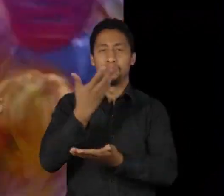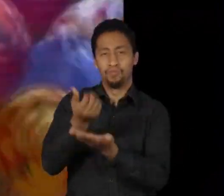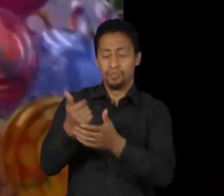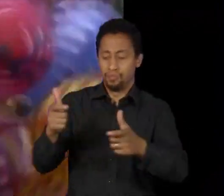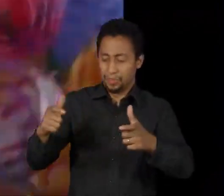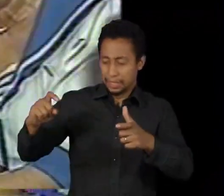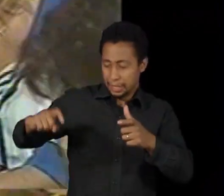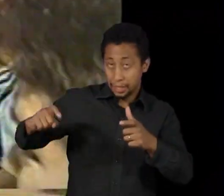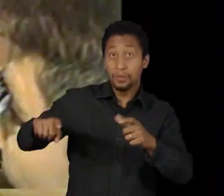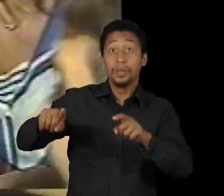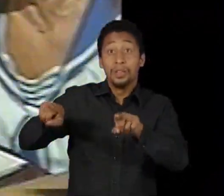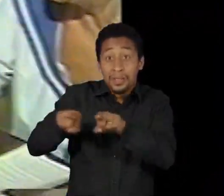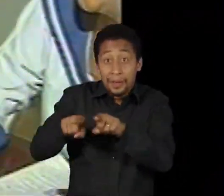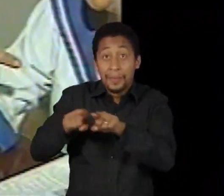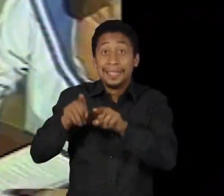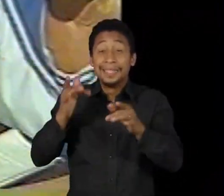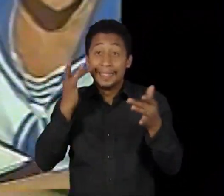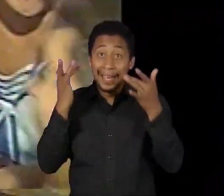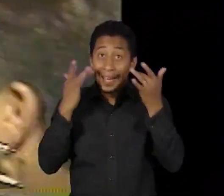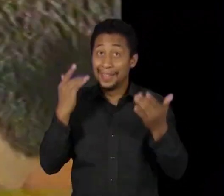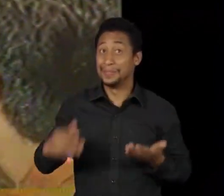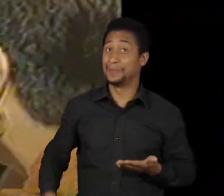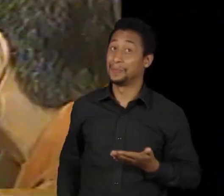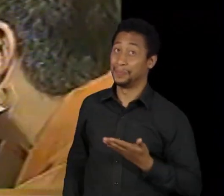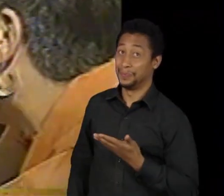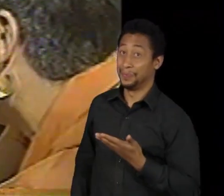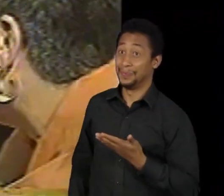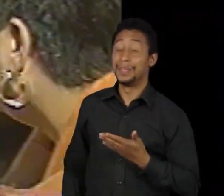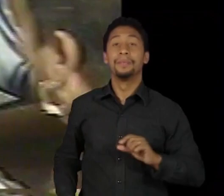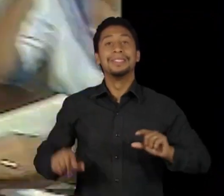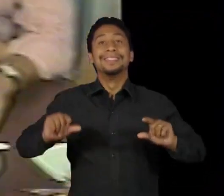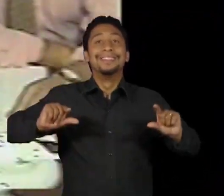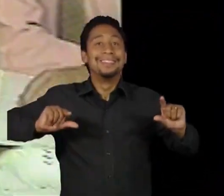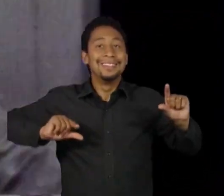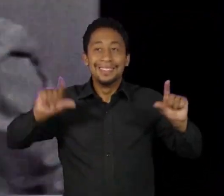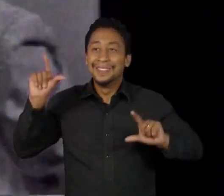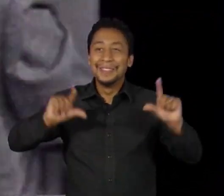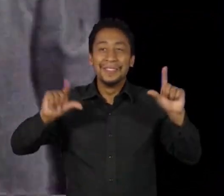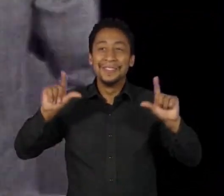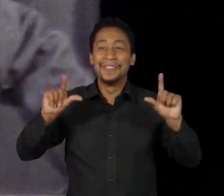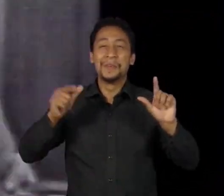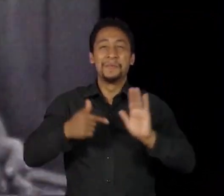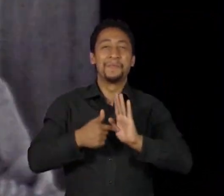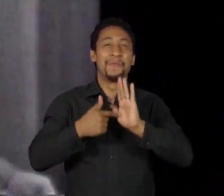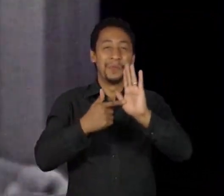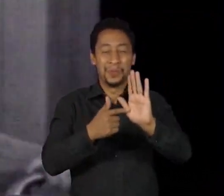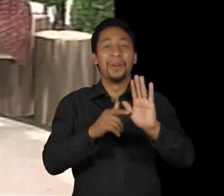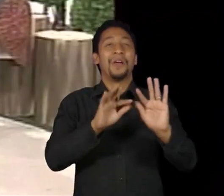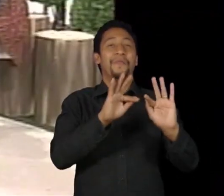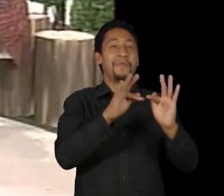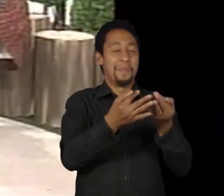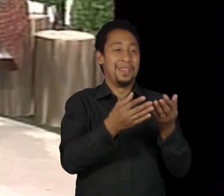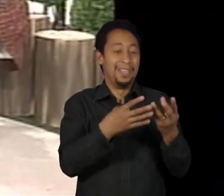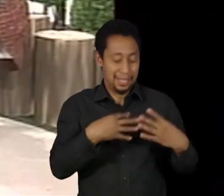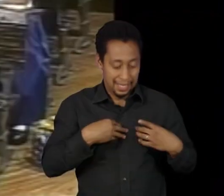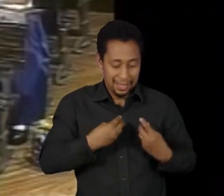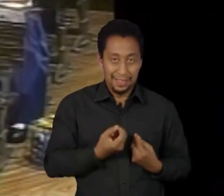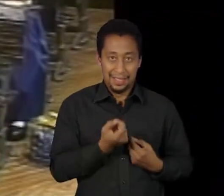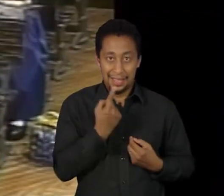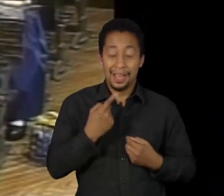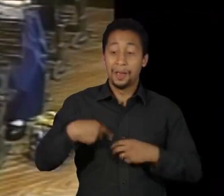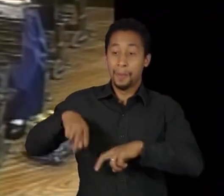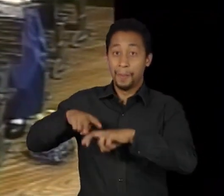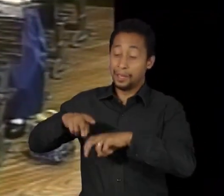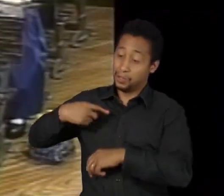e atuaria também no teatro. Mas foi a TV que o consagrou em programas como Família Trapo, A Praça é Nossa